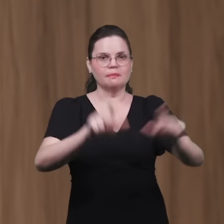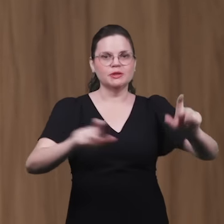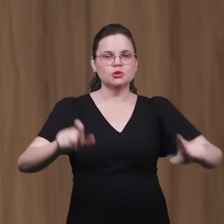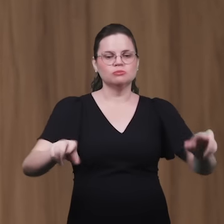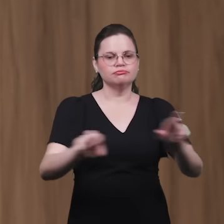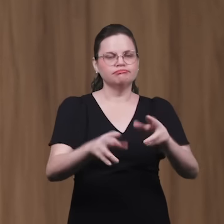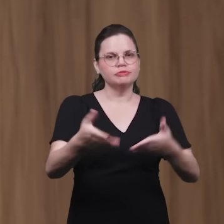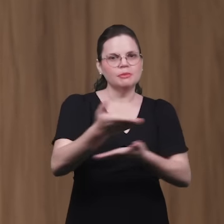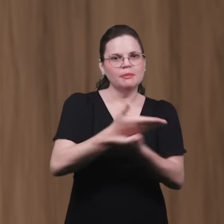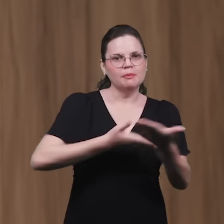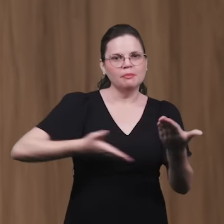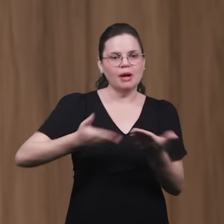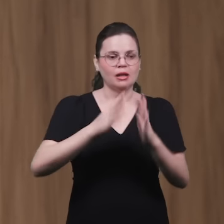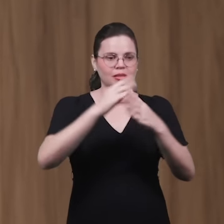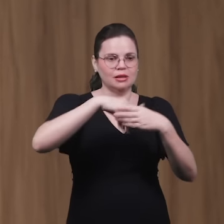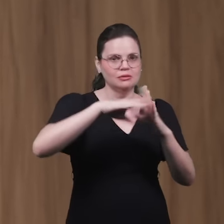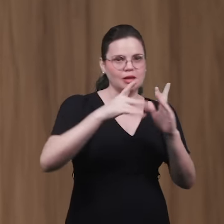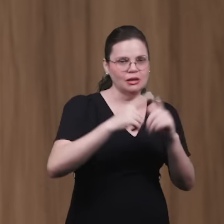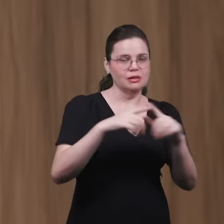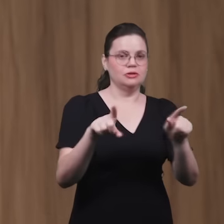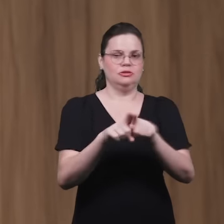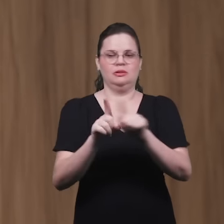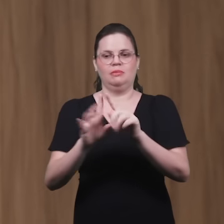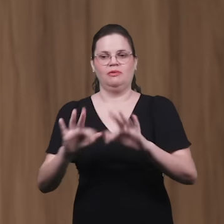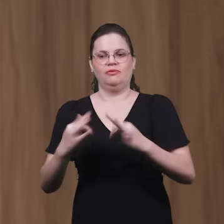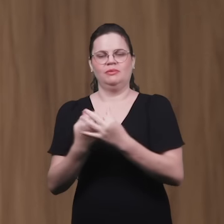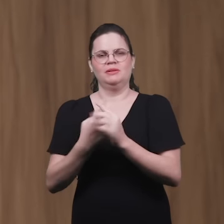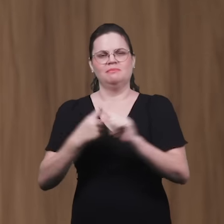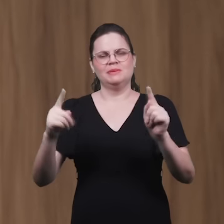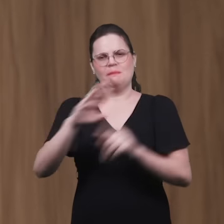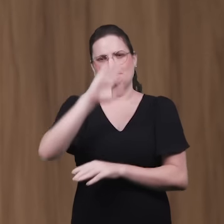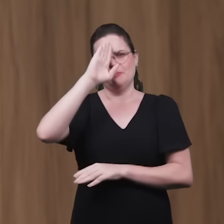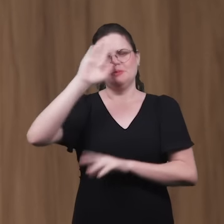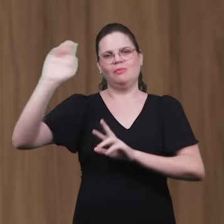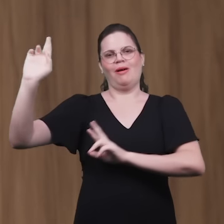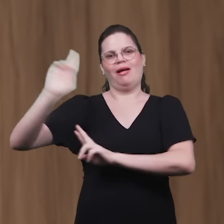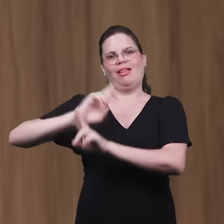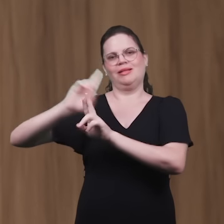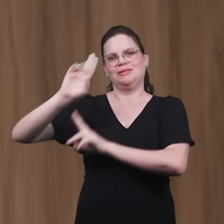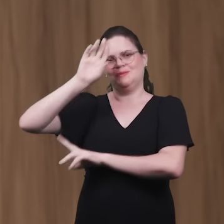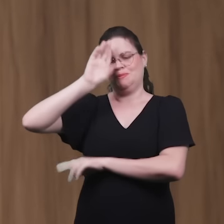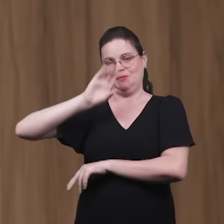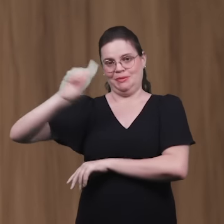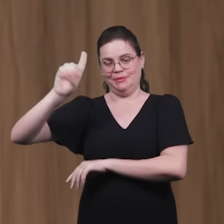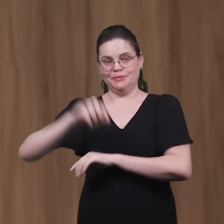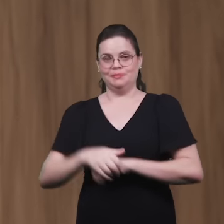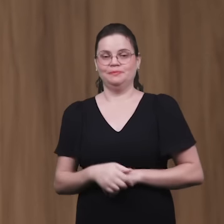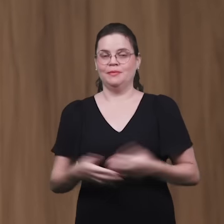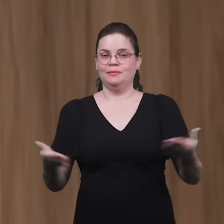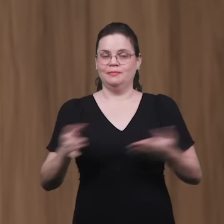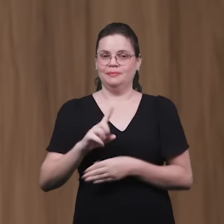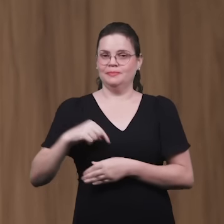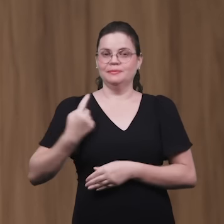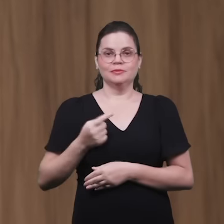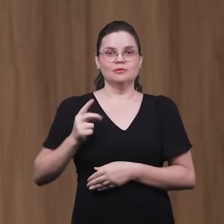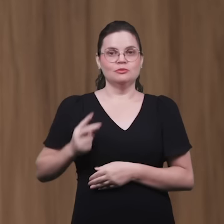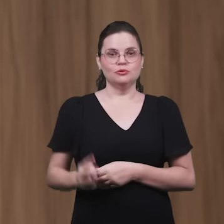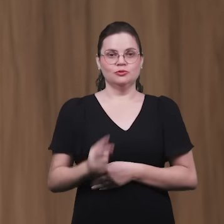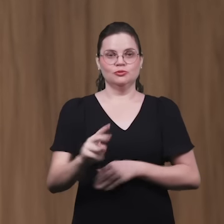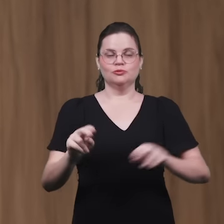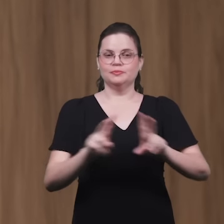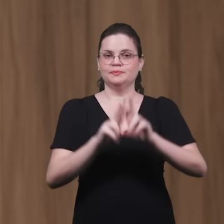com a igreja, com a família, mas acima de tudo com Deus. E é exatamente esse o ponto que nós estamos dando continuidade na questão